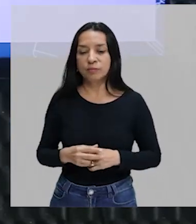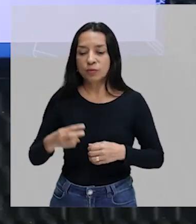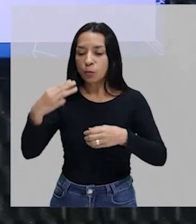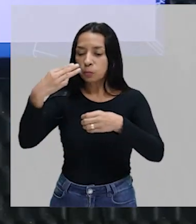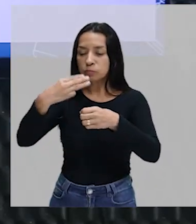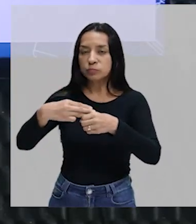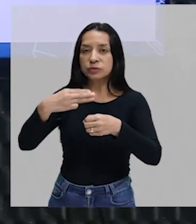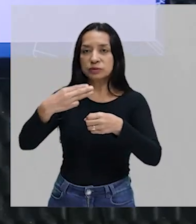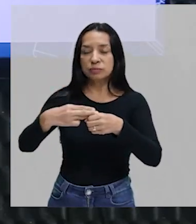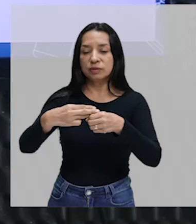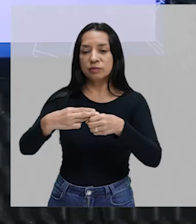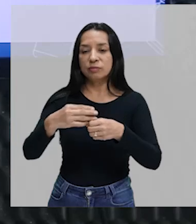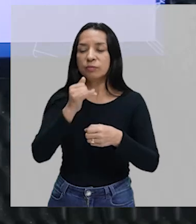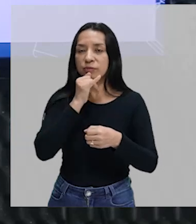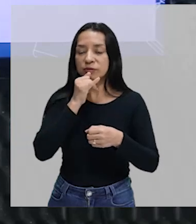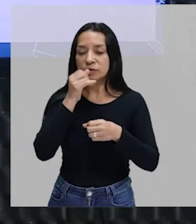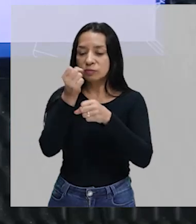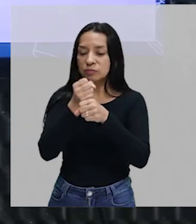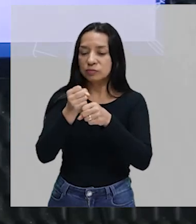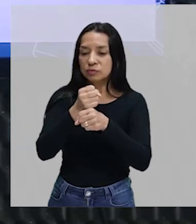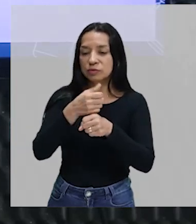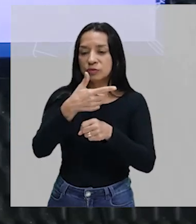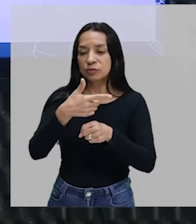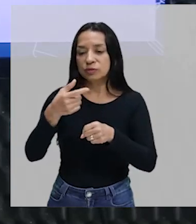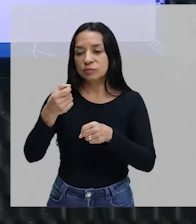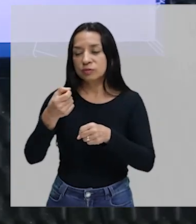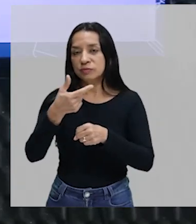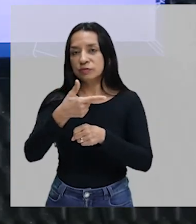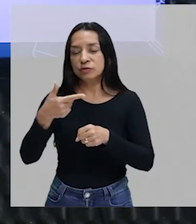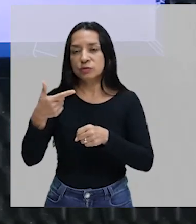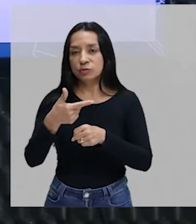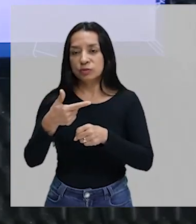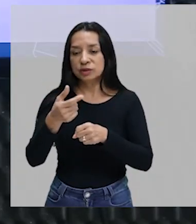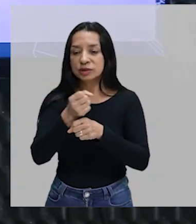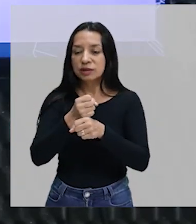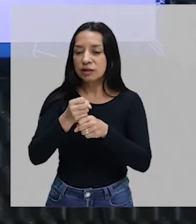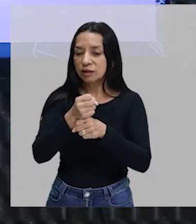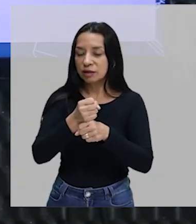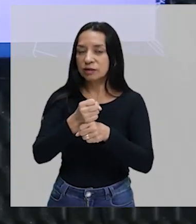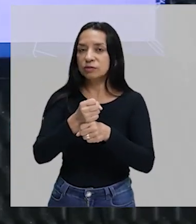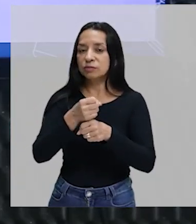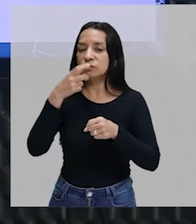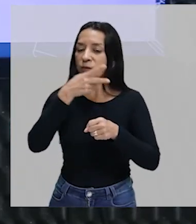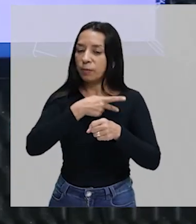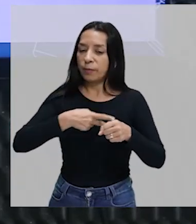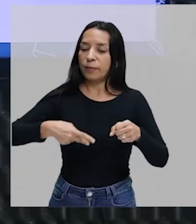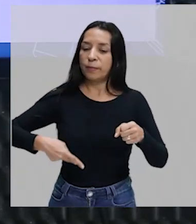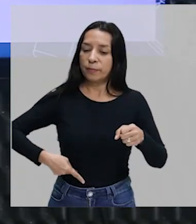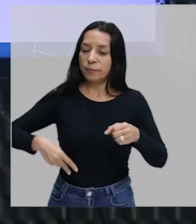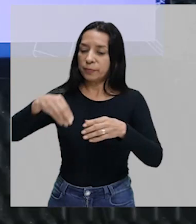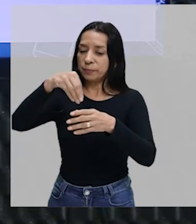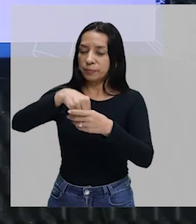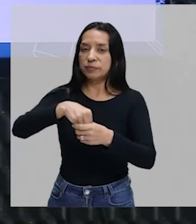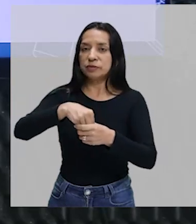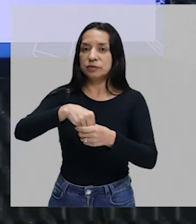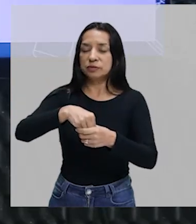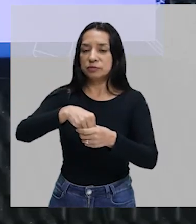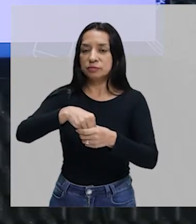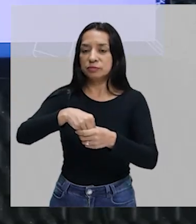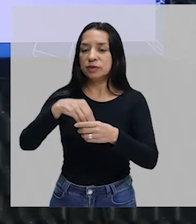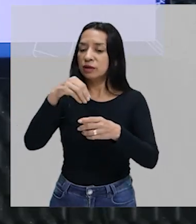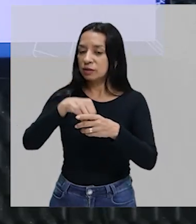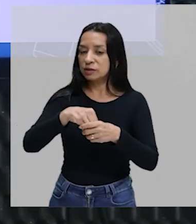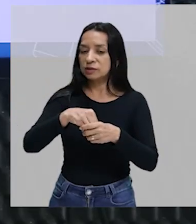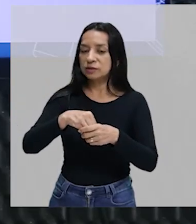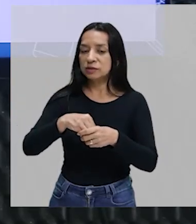exemplo, ano de Copa do Mundo. Ano de Copa do Mundo, ano de eleição presidencial. As eleições majoritárias para